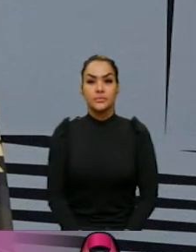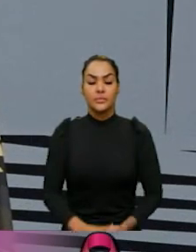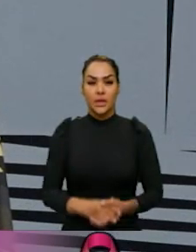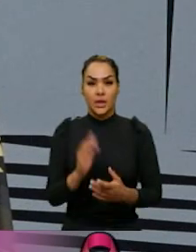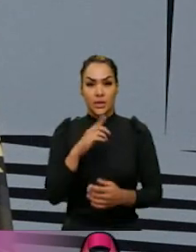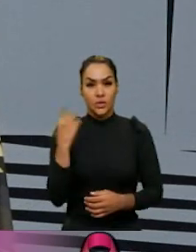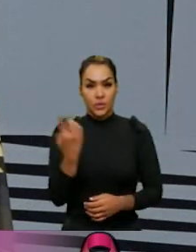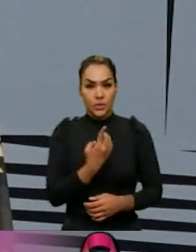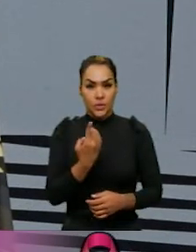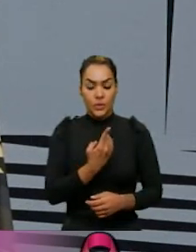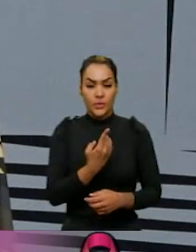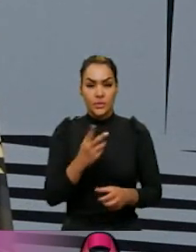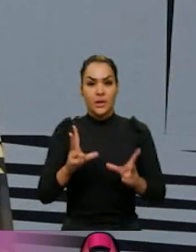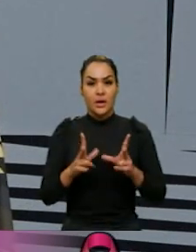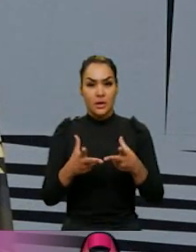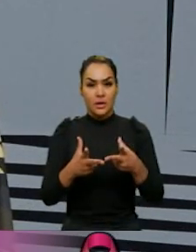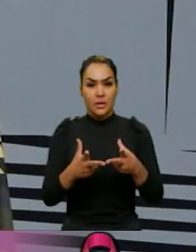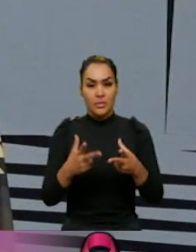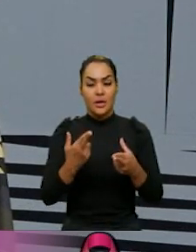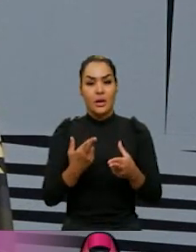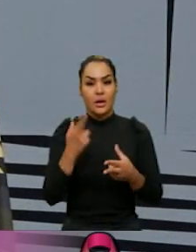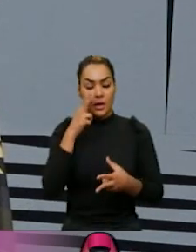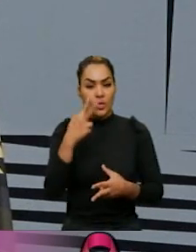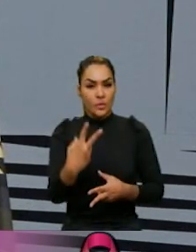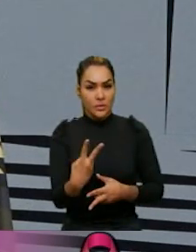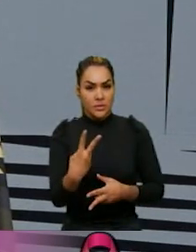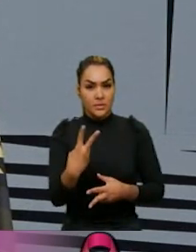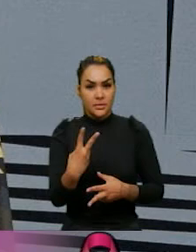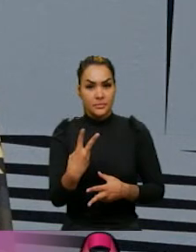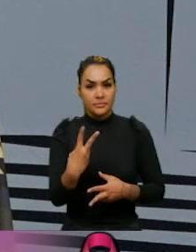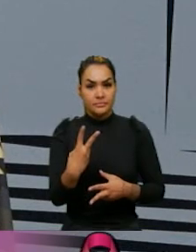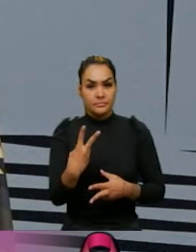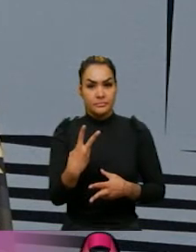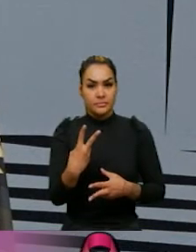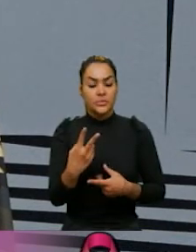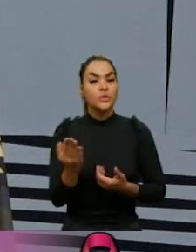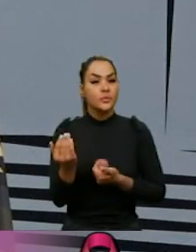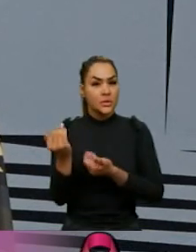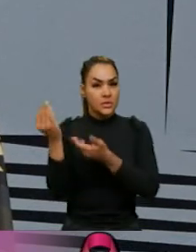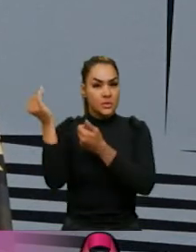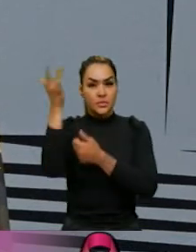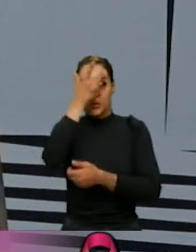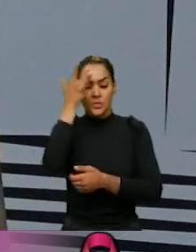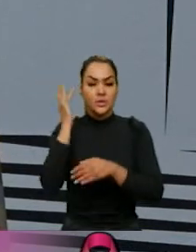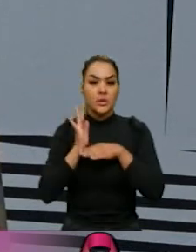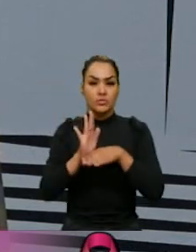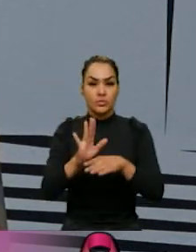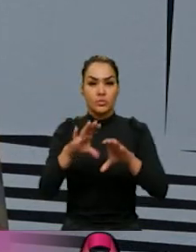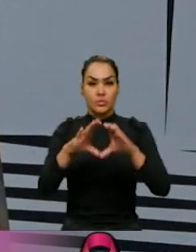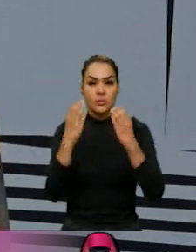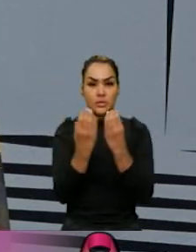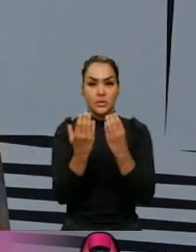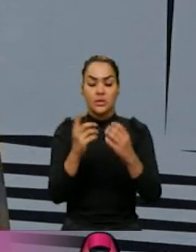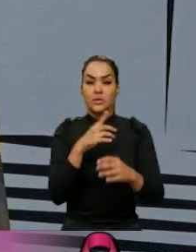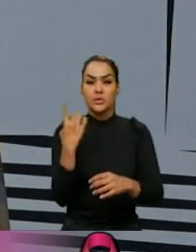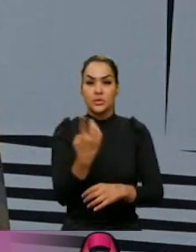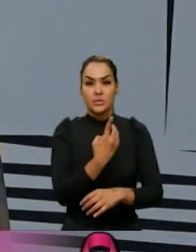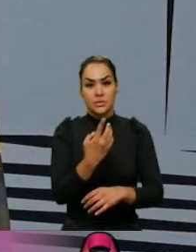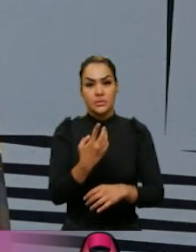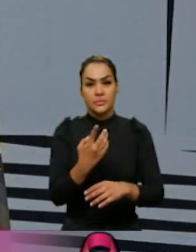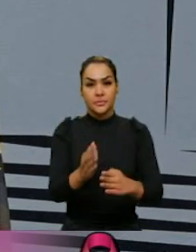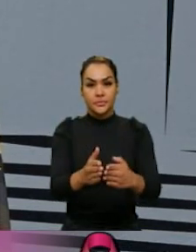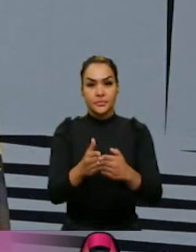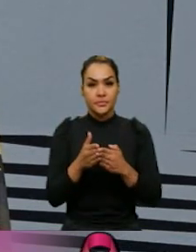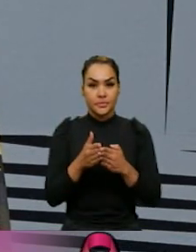Poder Legislativo reconhecer e enaltecer as pessoas que fazem o bem para a comunidade, requeremos ouvido plenário na